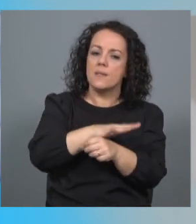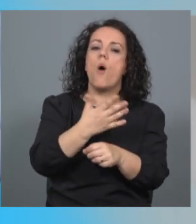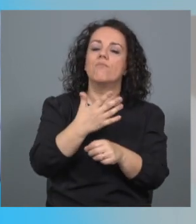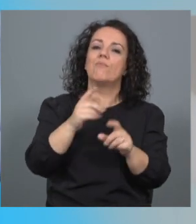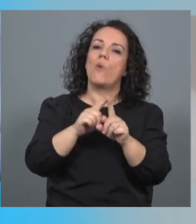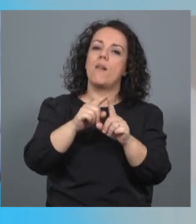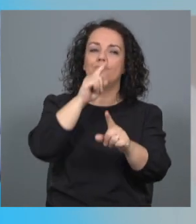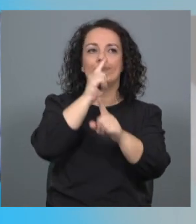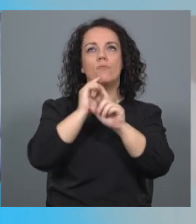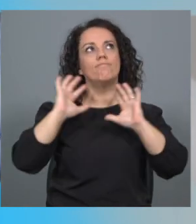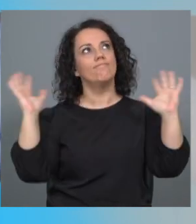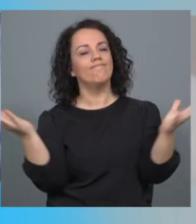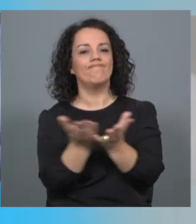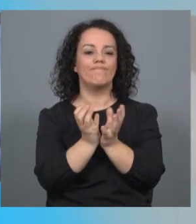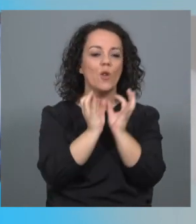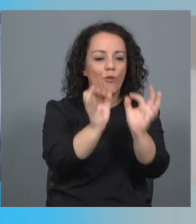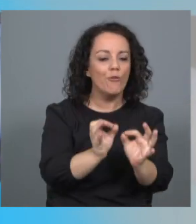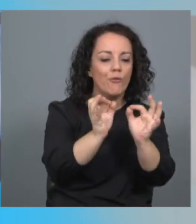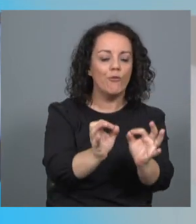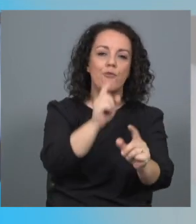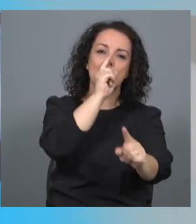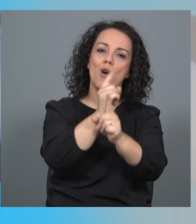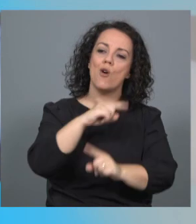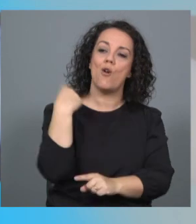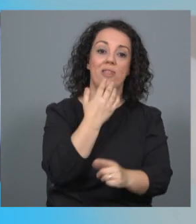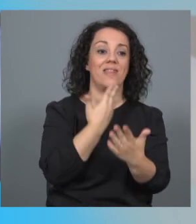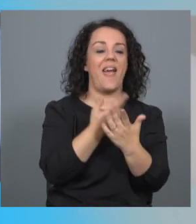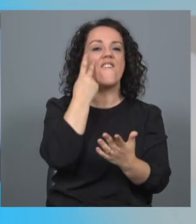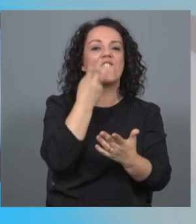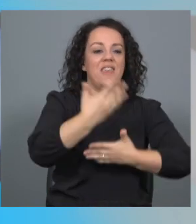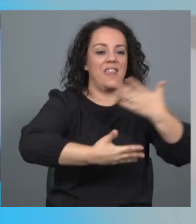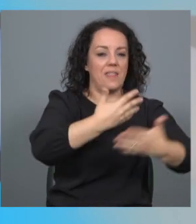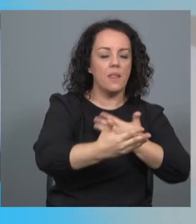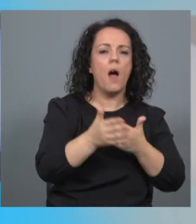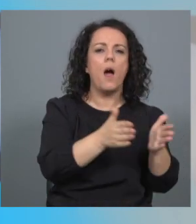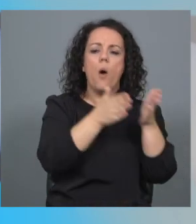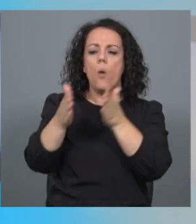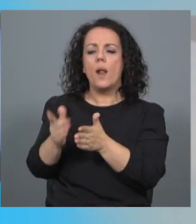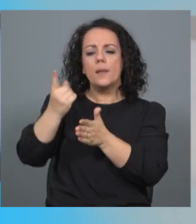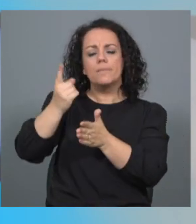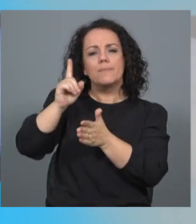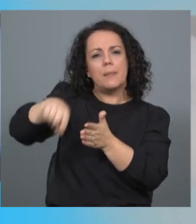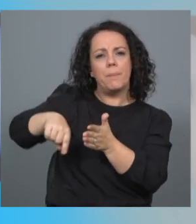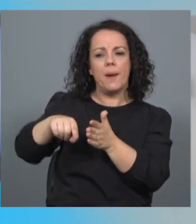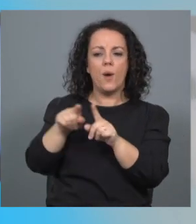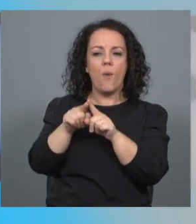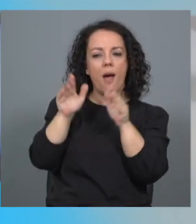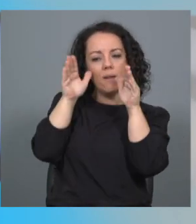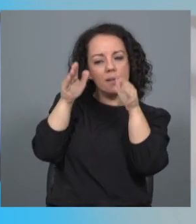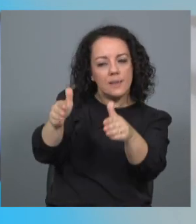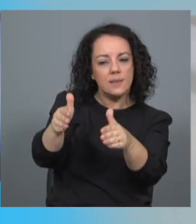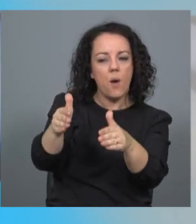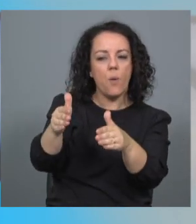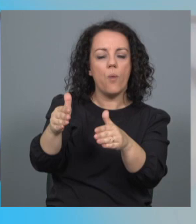comum, onde se gera a vida, depois também esta atenção particular a uma vida que